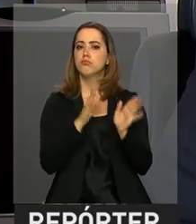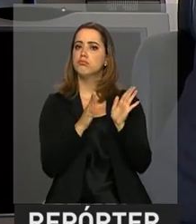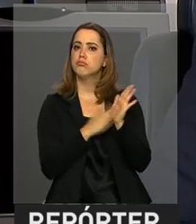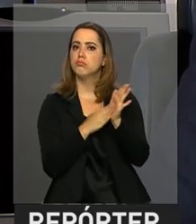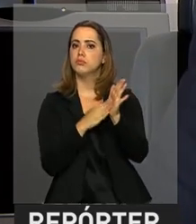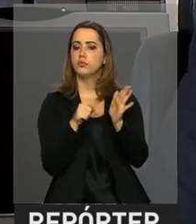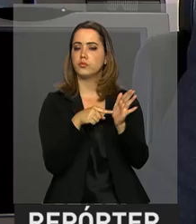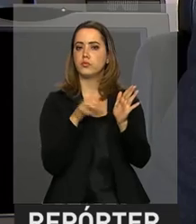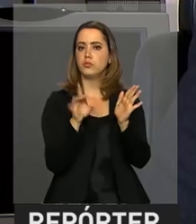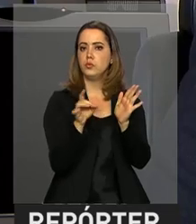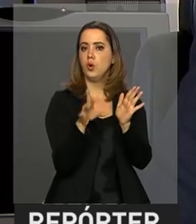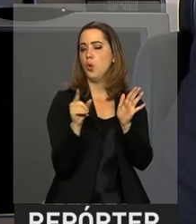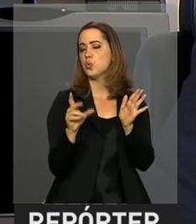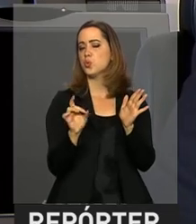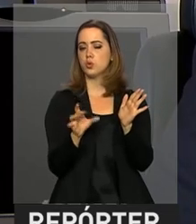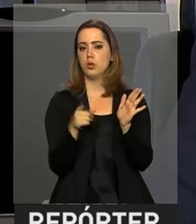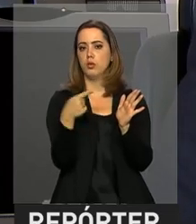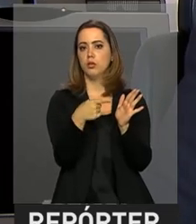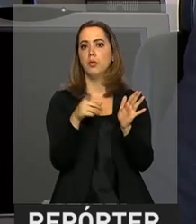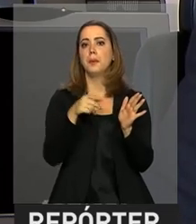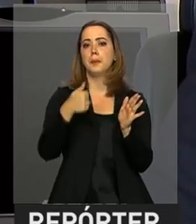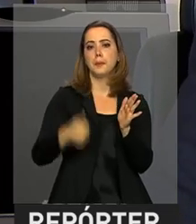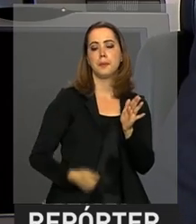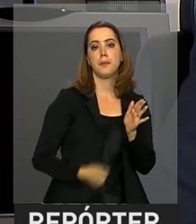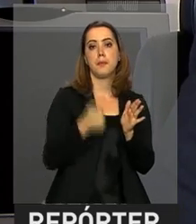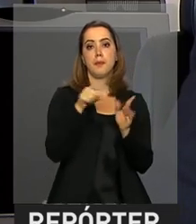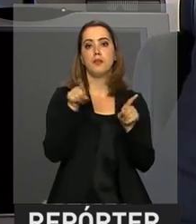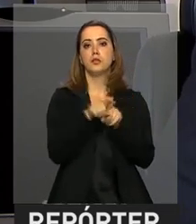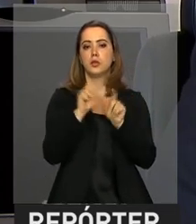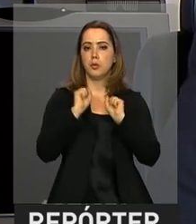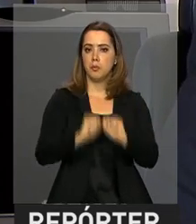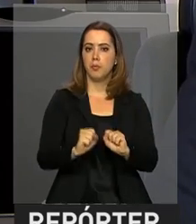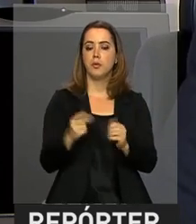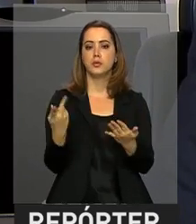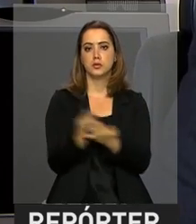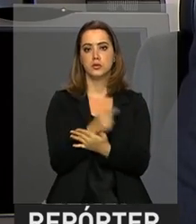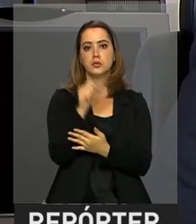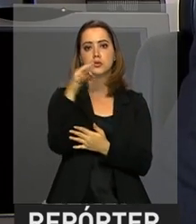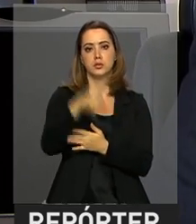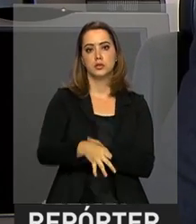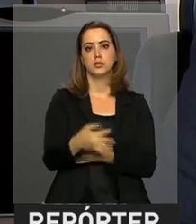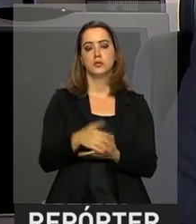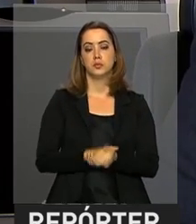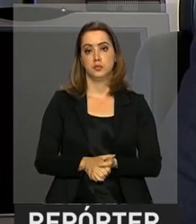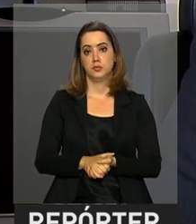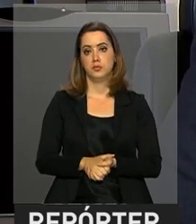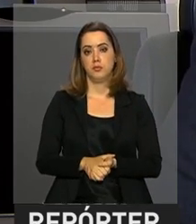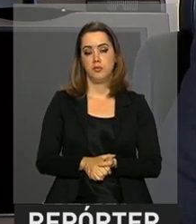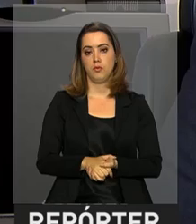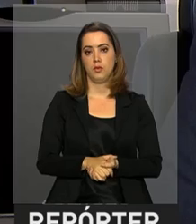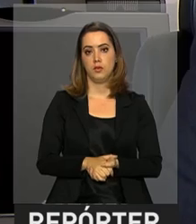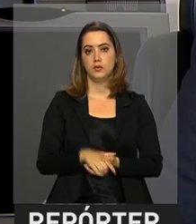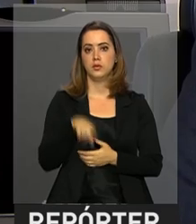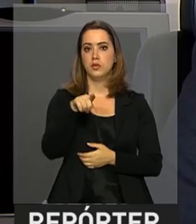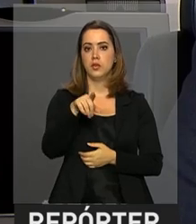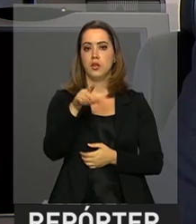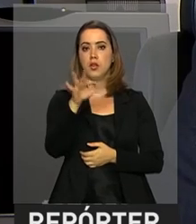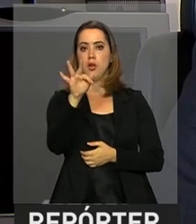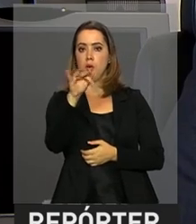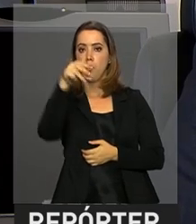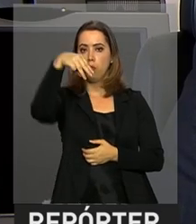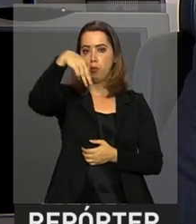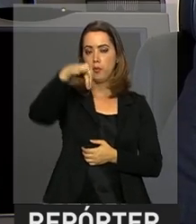não só, no momento, as suficientes com as medidas que podem ser tomadas agora. O FMI,